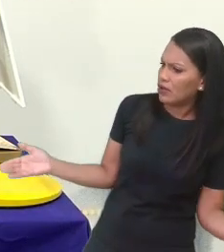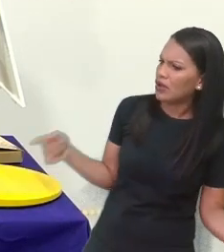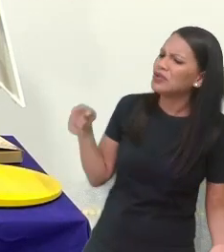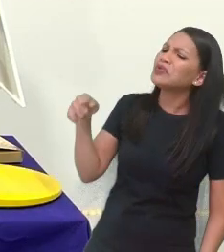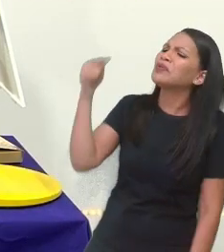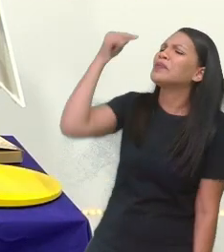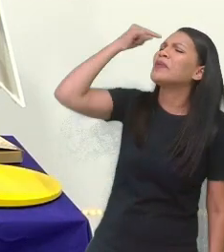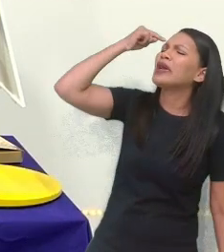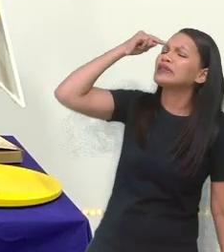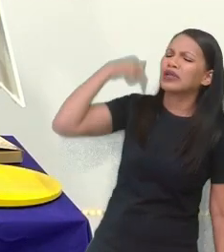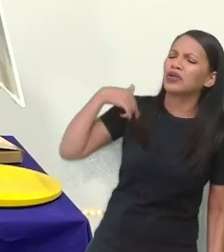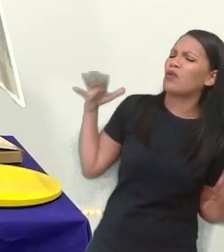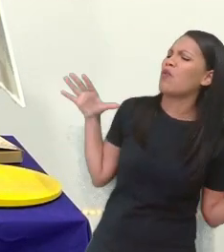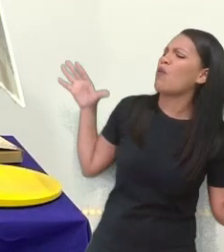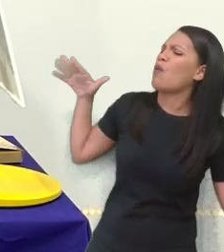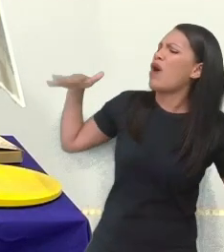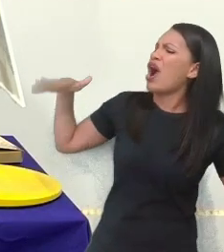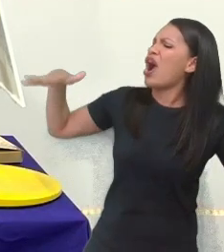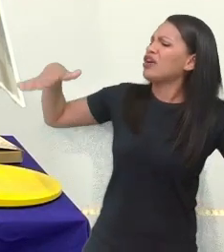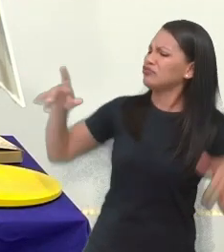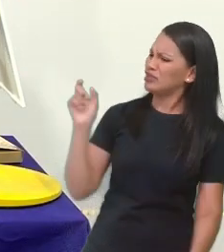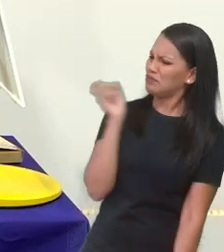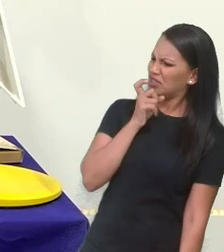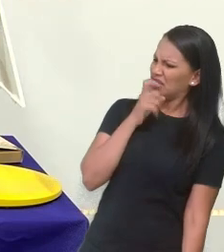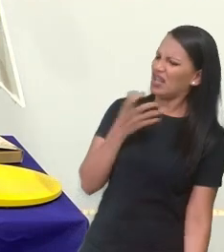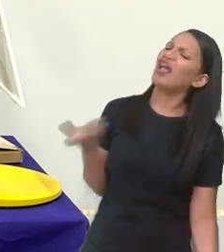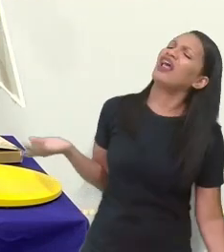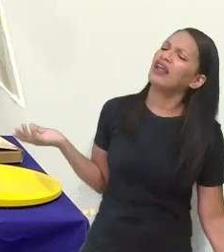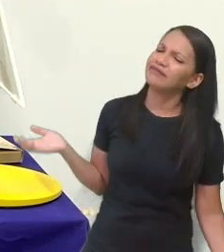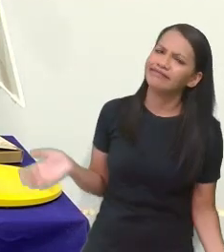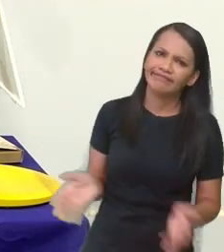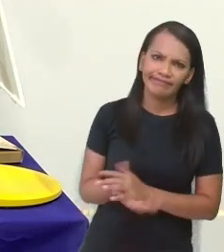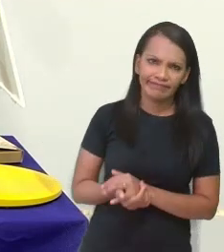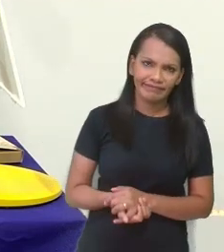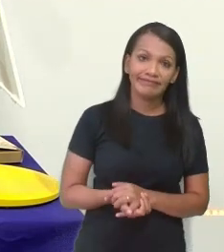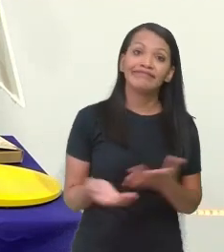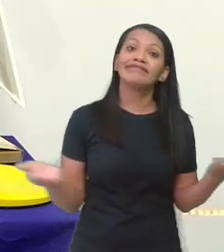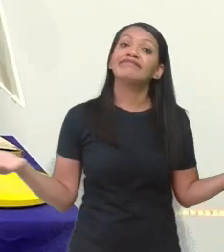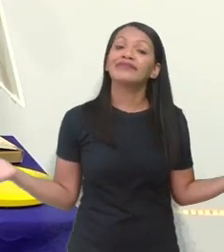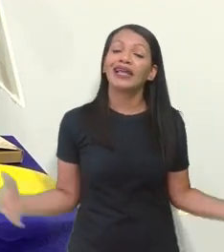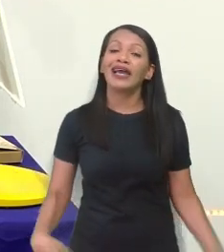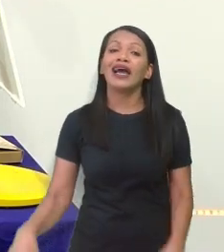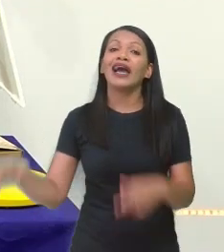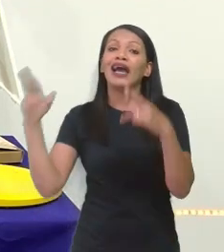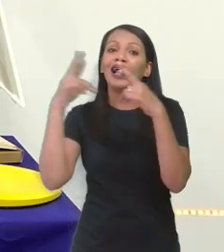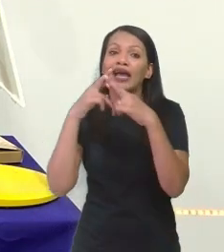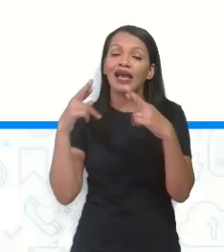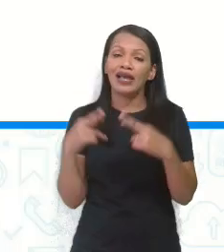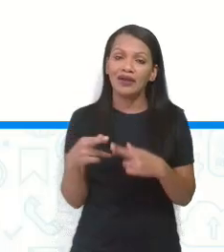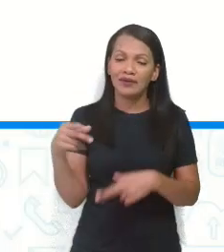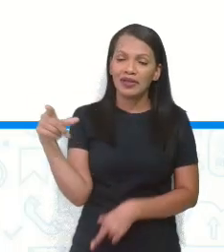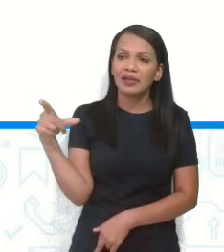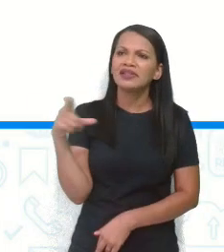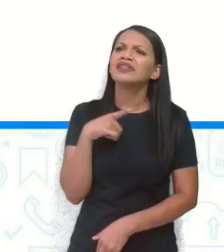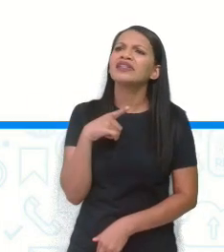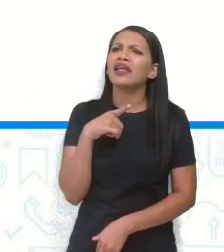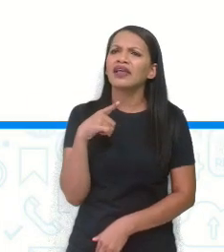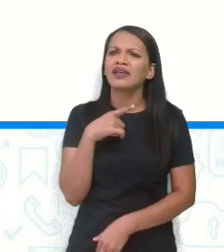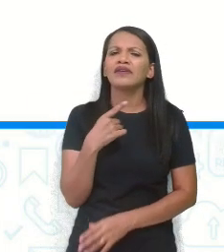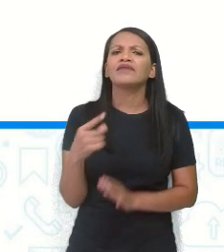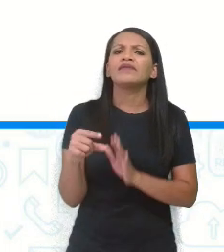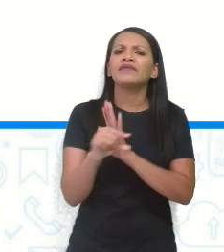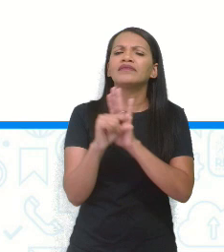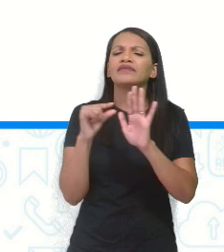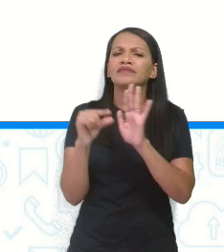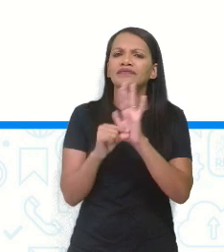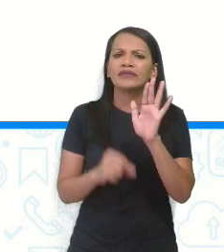tu pensa que eu sou anjo paraguai? Olha só. A rima aí eu tenho uma sextilha. Por que